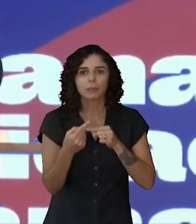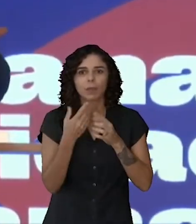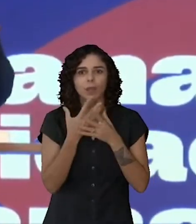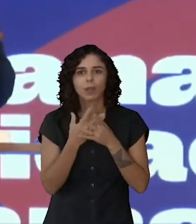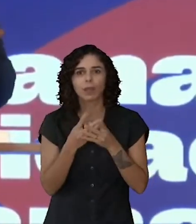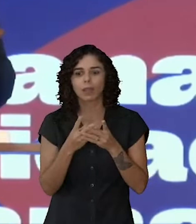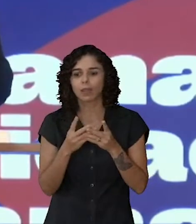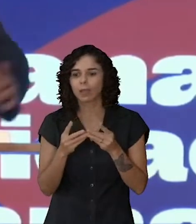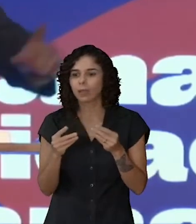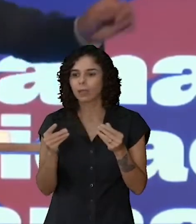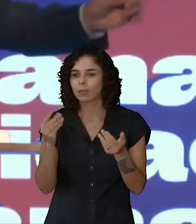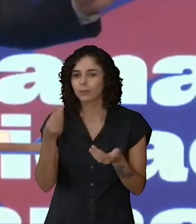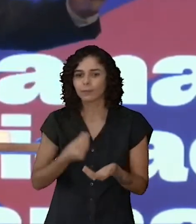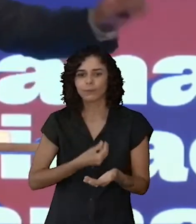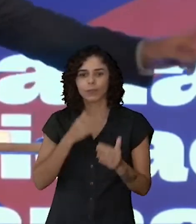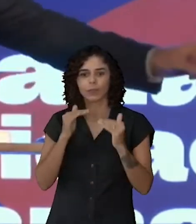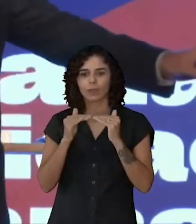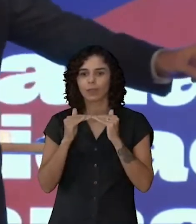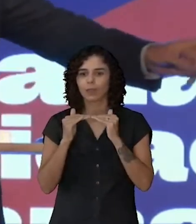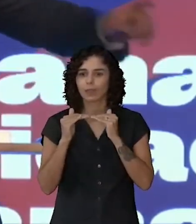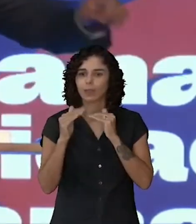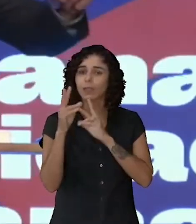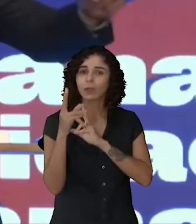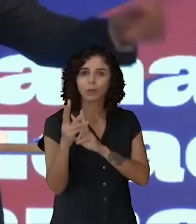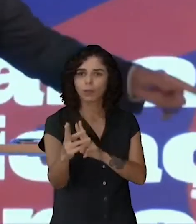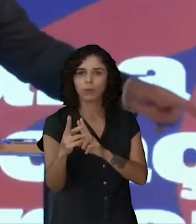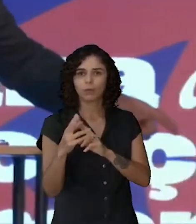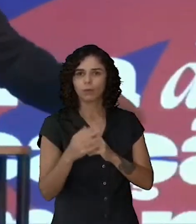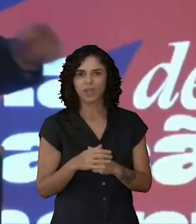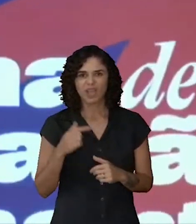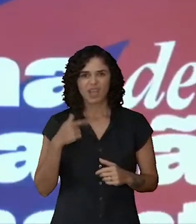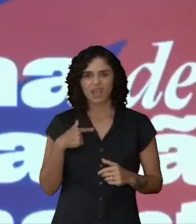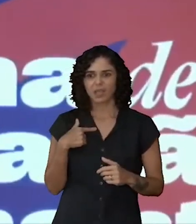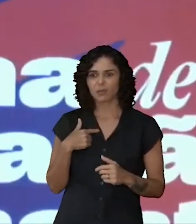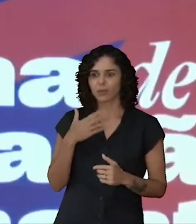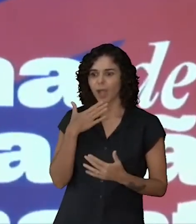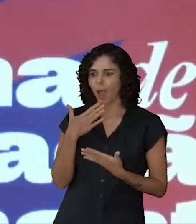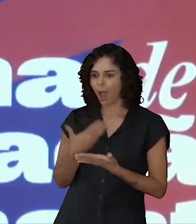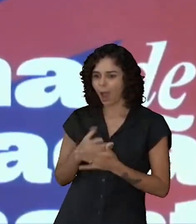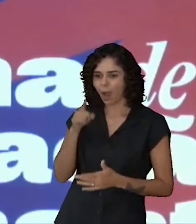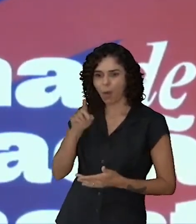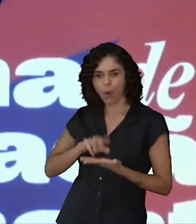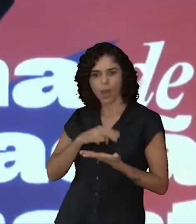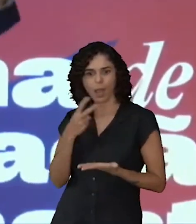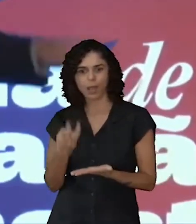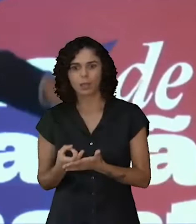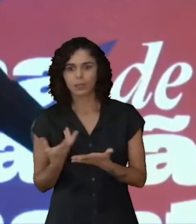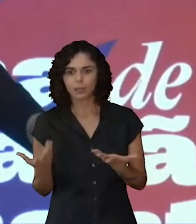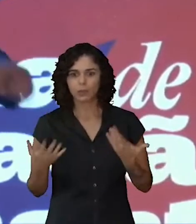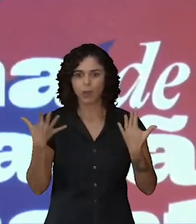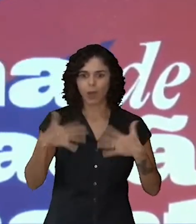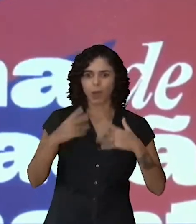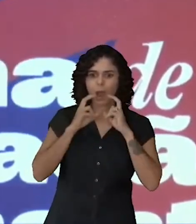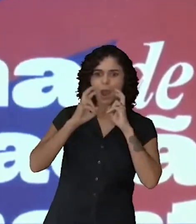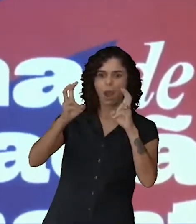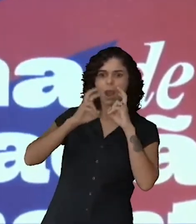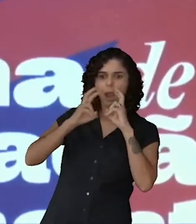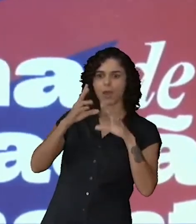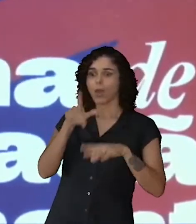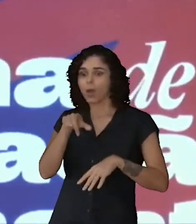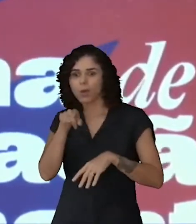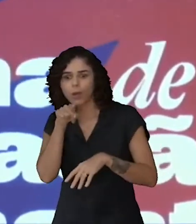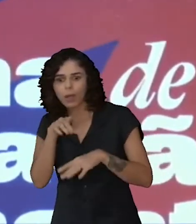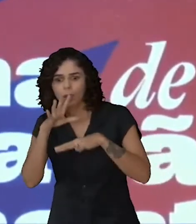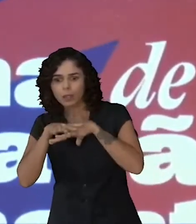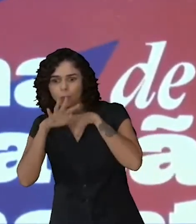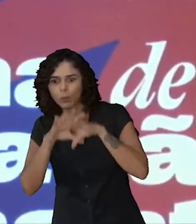ser exatamente igual. Eu não me impressiono com quem cai ou com quem deixa de cair, com quem é curado, com quem não é curado. O